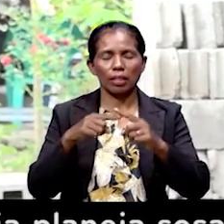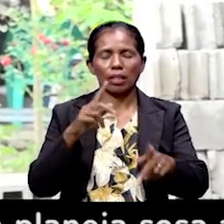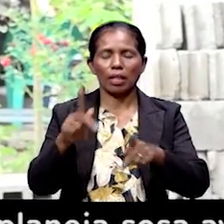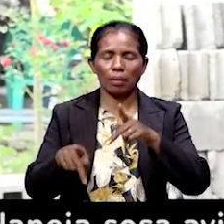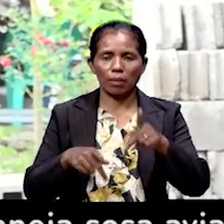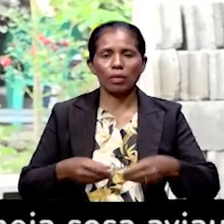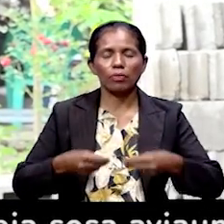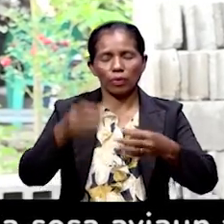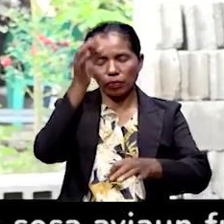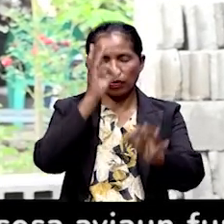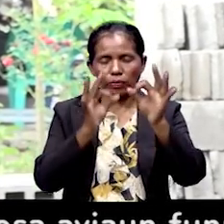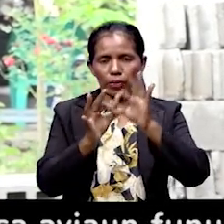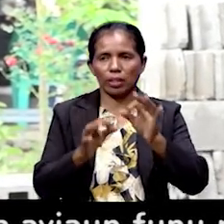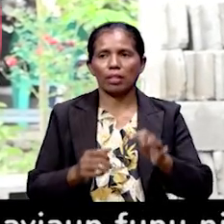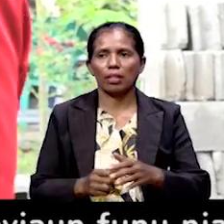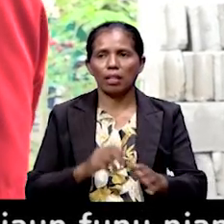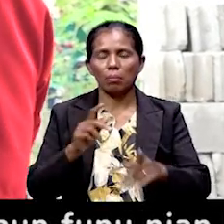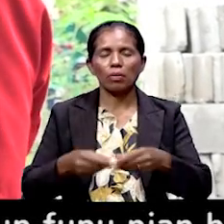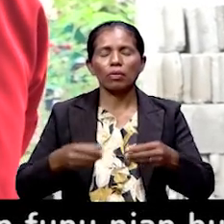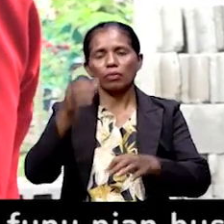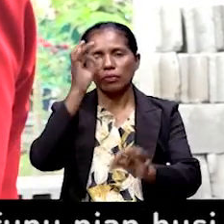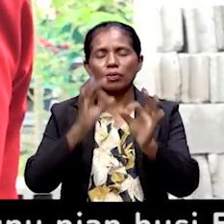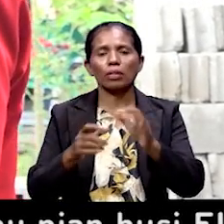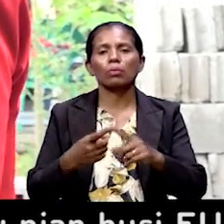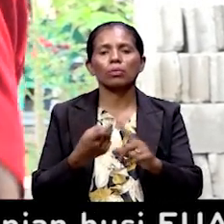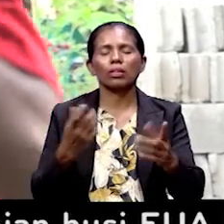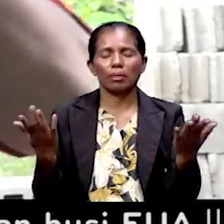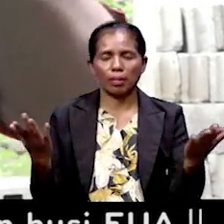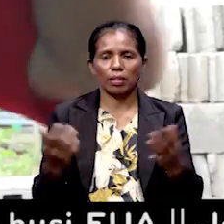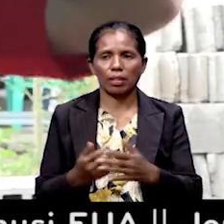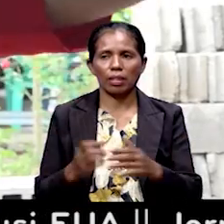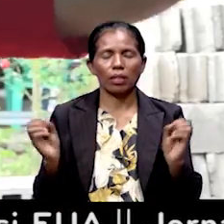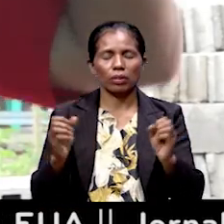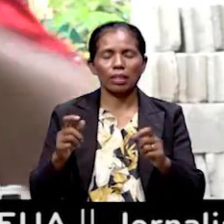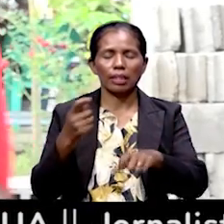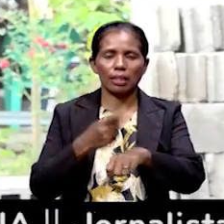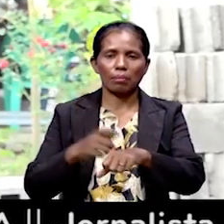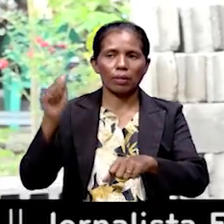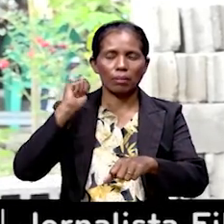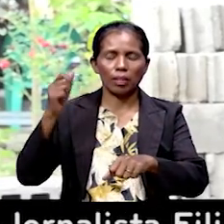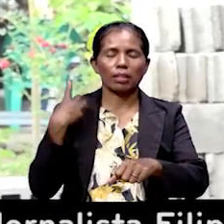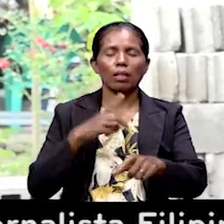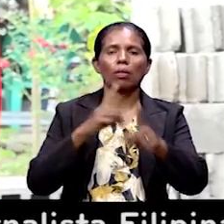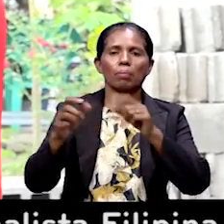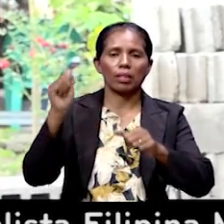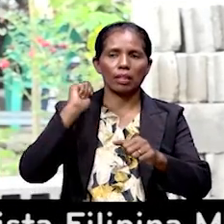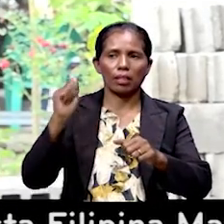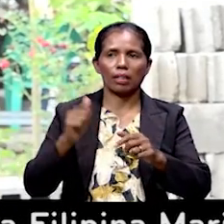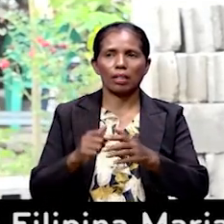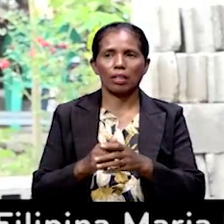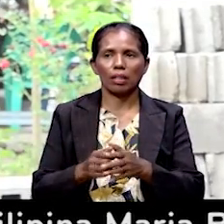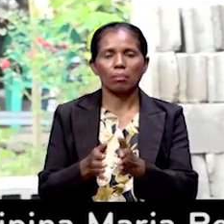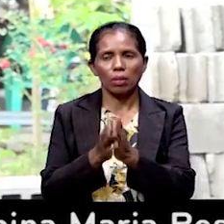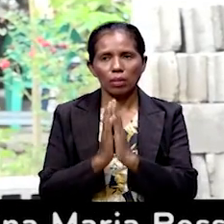confiança. Povo kono fo confiança o CNB. Laos do tempo campanha de lokolima itakilar. Epi husi kamarada sene